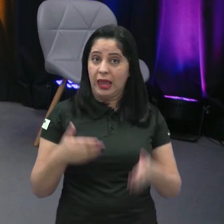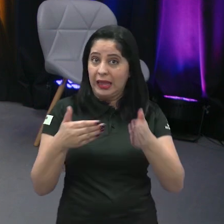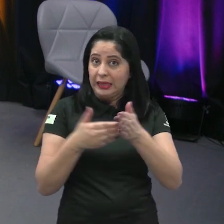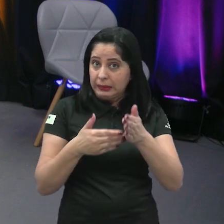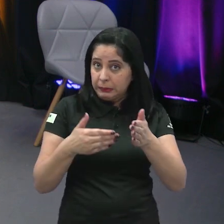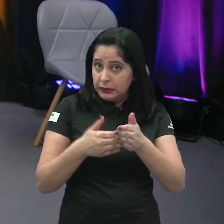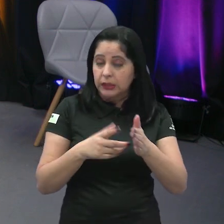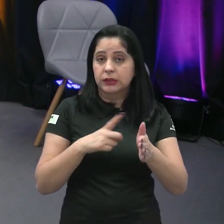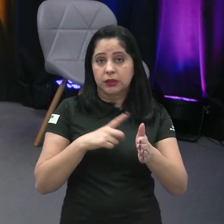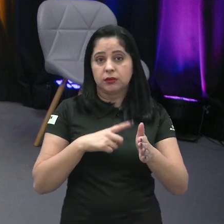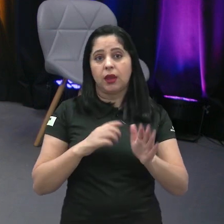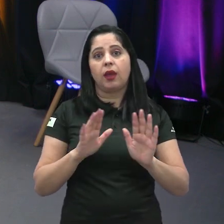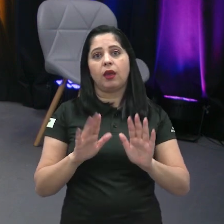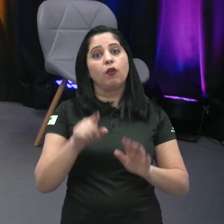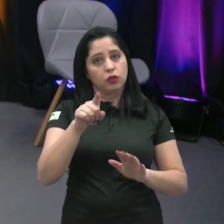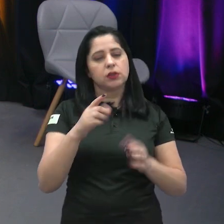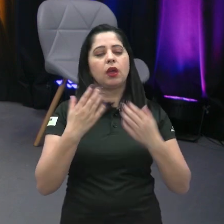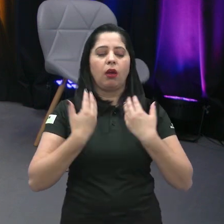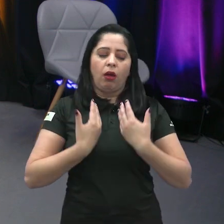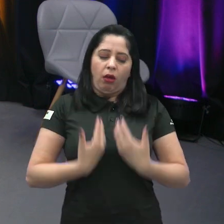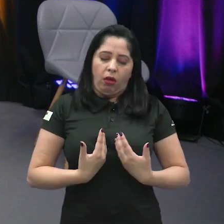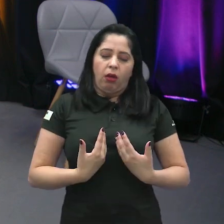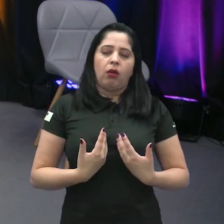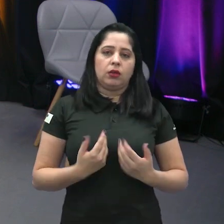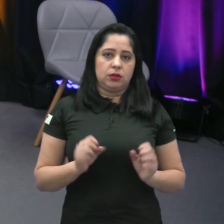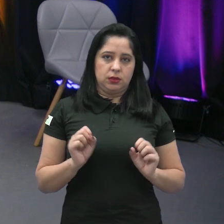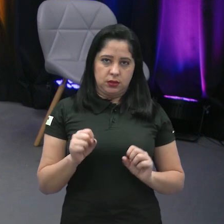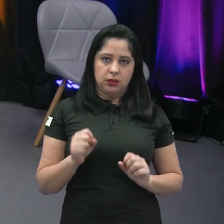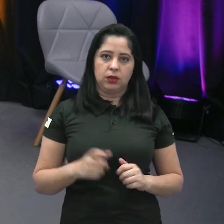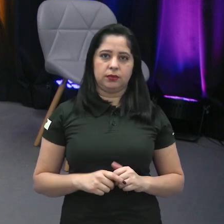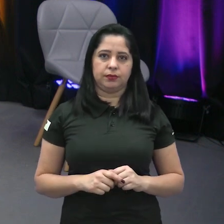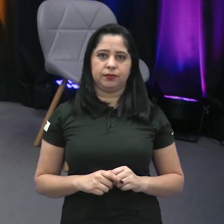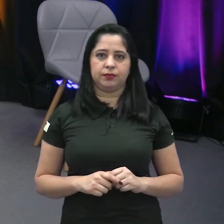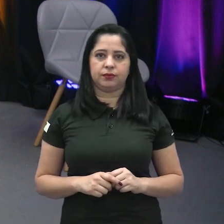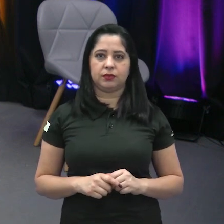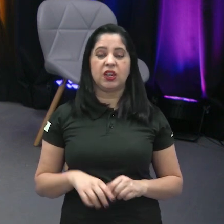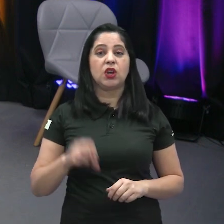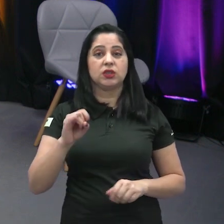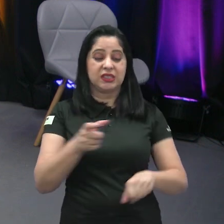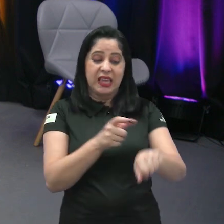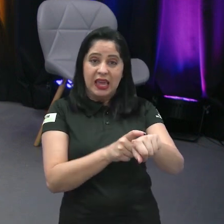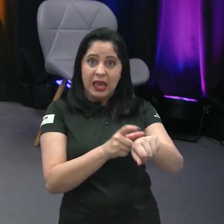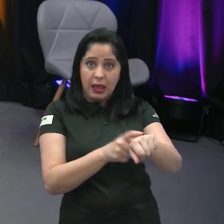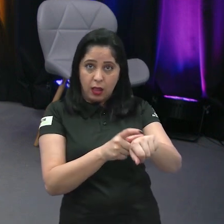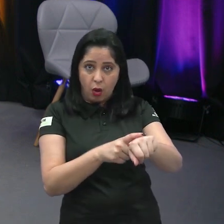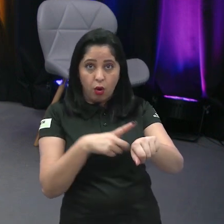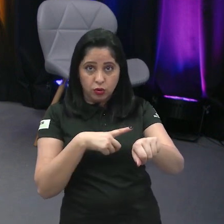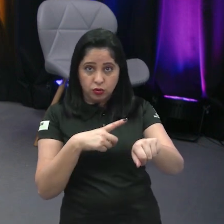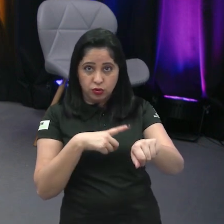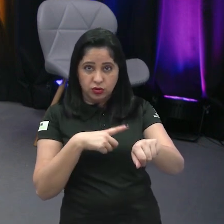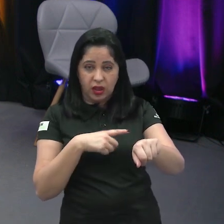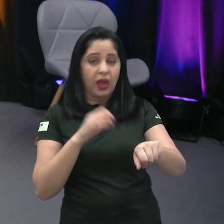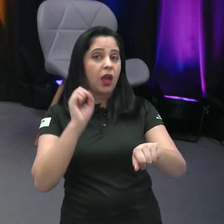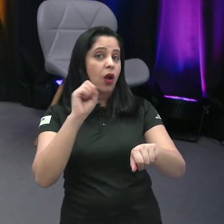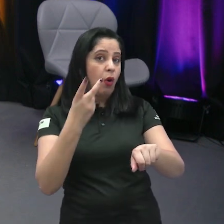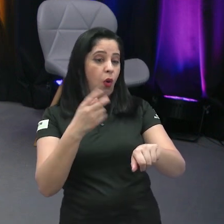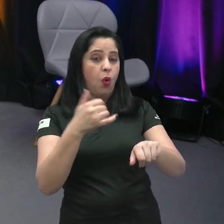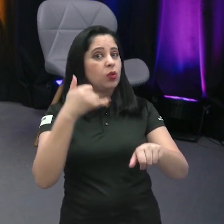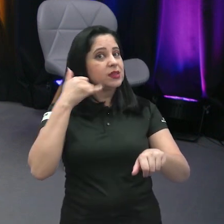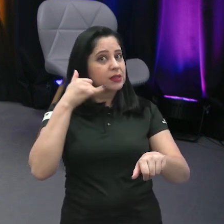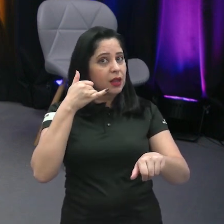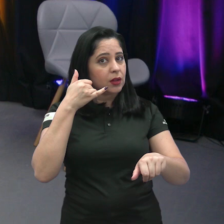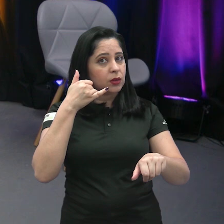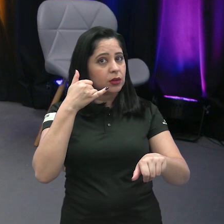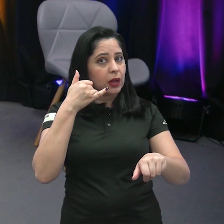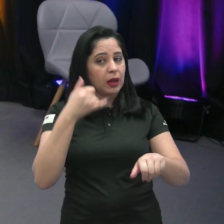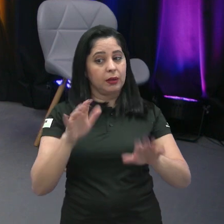sua limitação, você vai se cansar. Então nós vamos preparar, se você tiver um relógio, um celular,